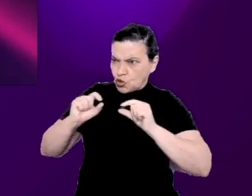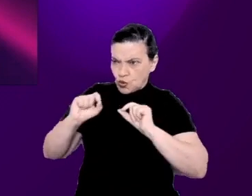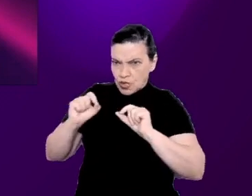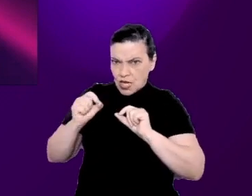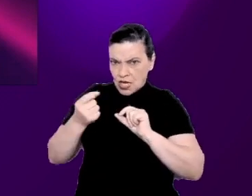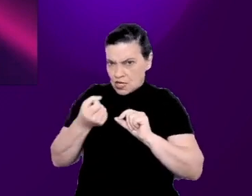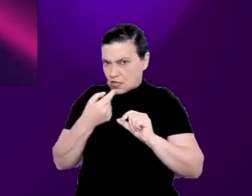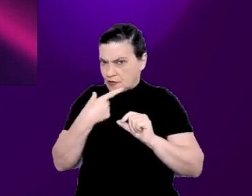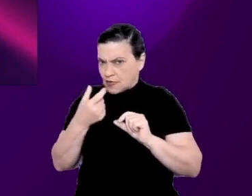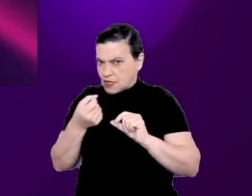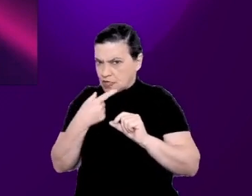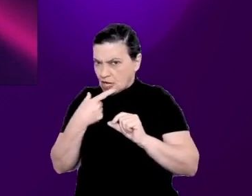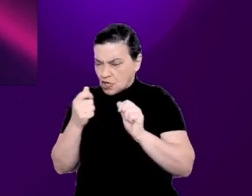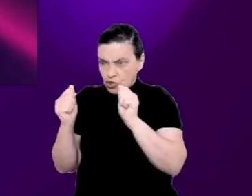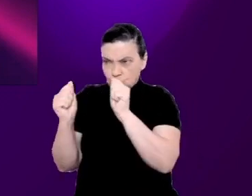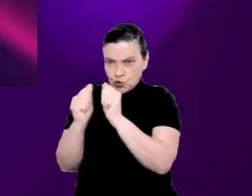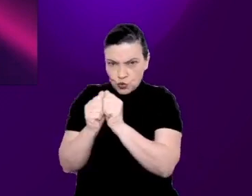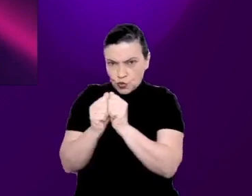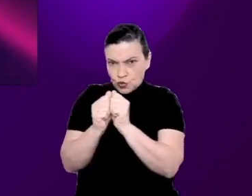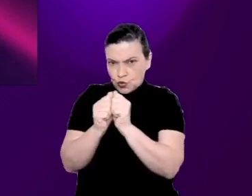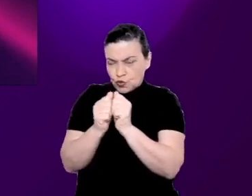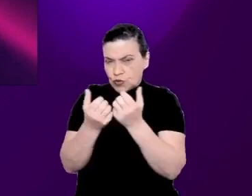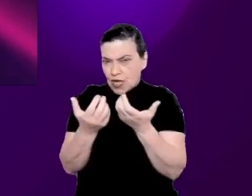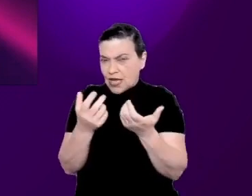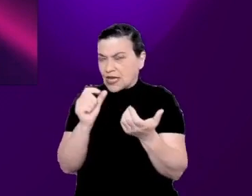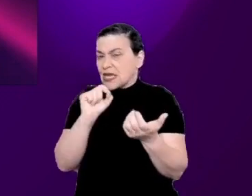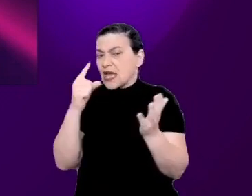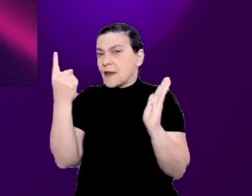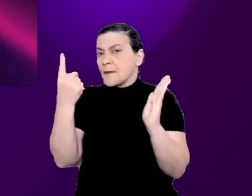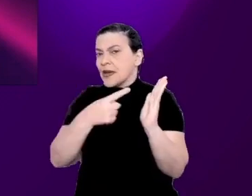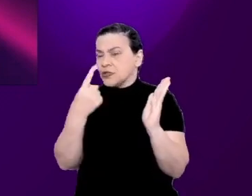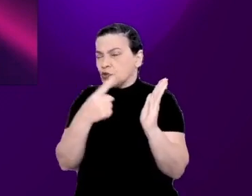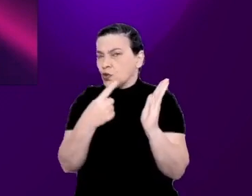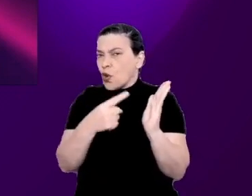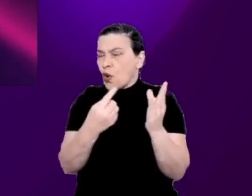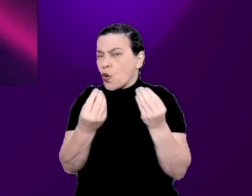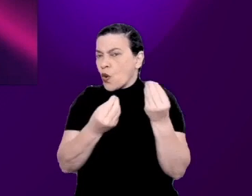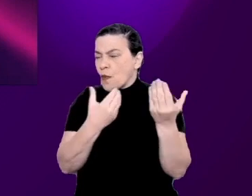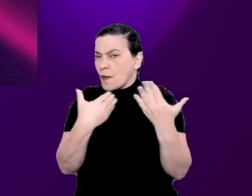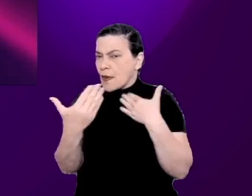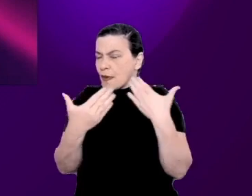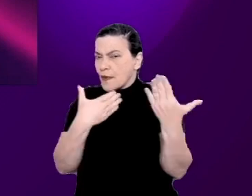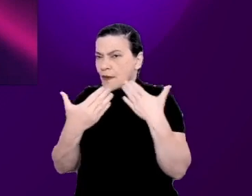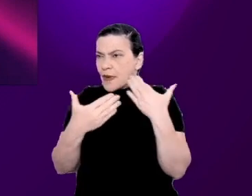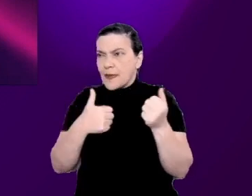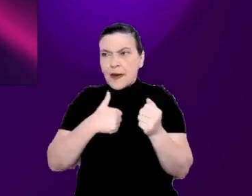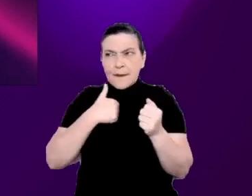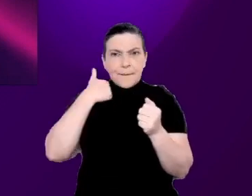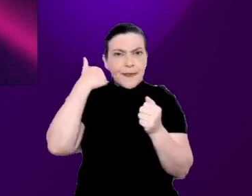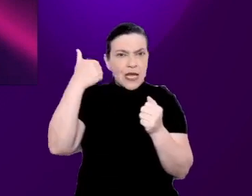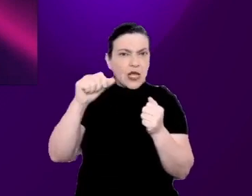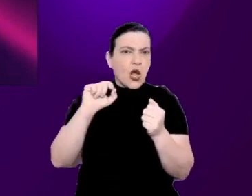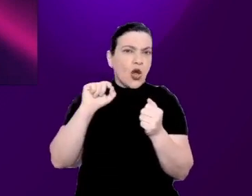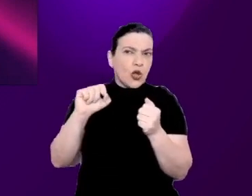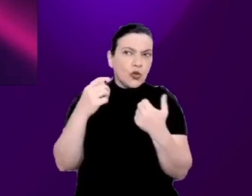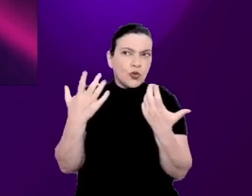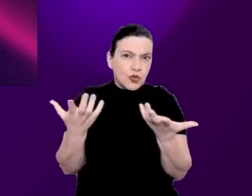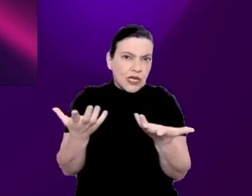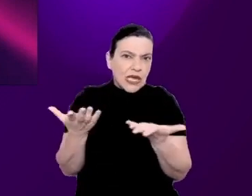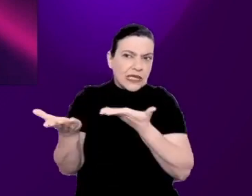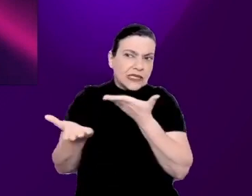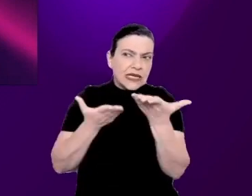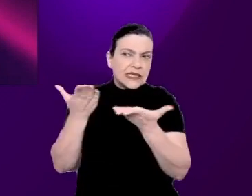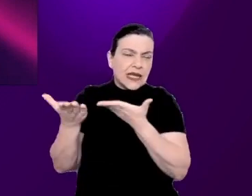essa indicação com o prescritor, discute, direciona qual é a melhor prescrição, a melhor terapia